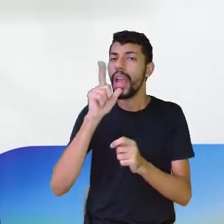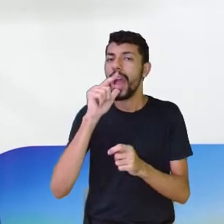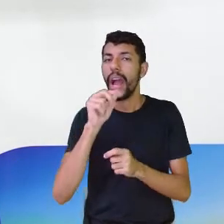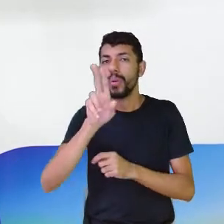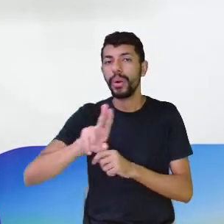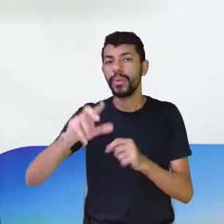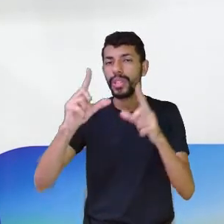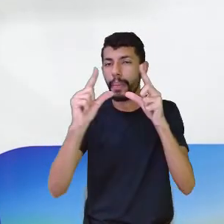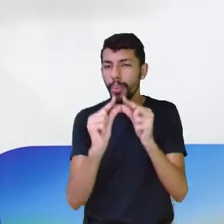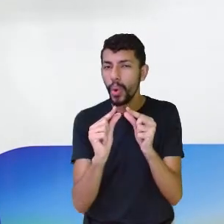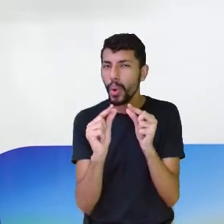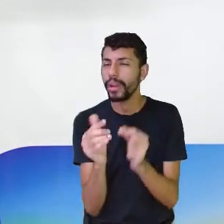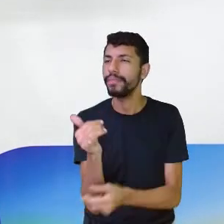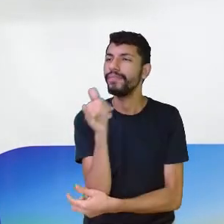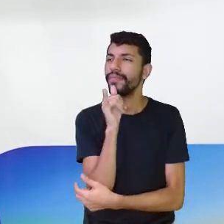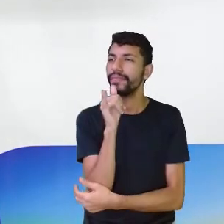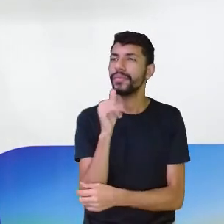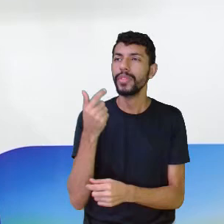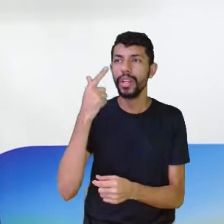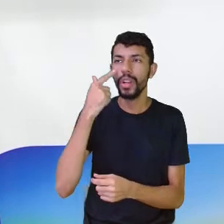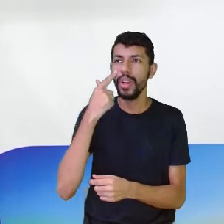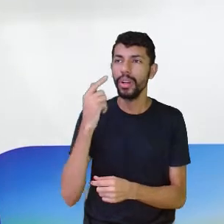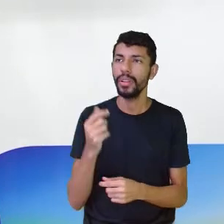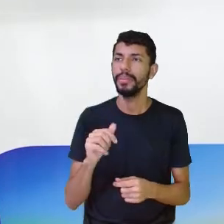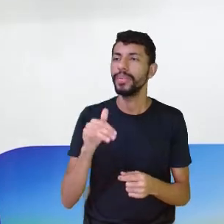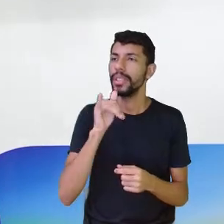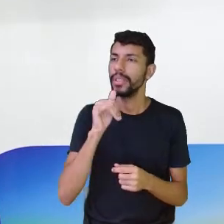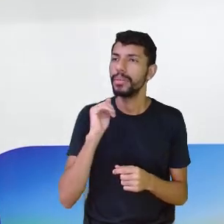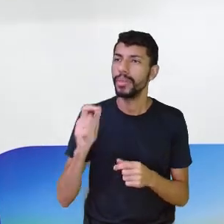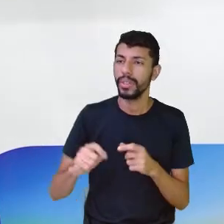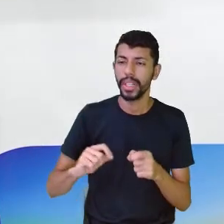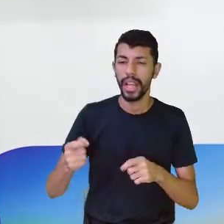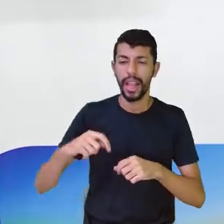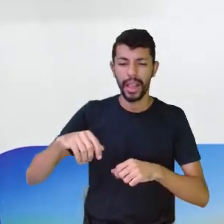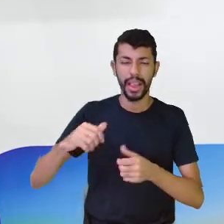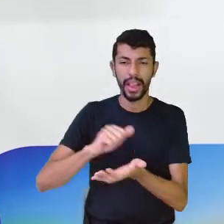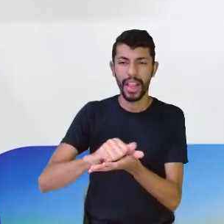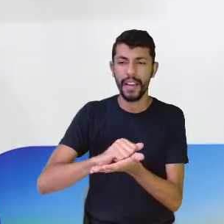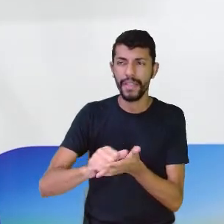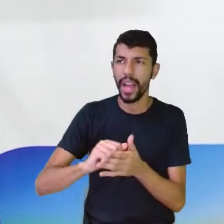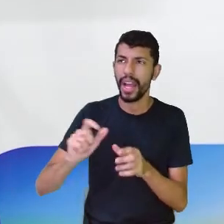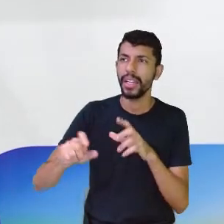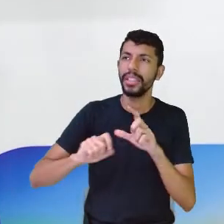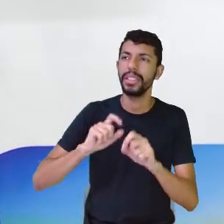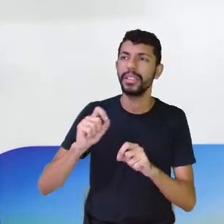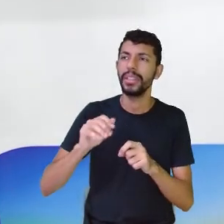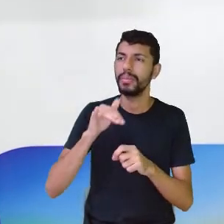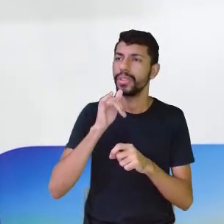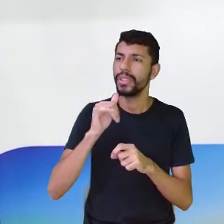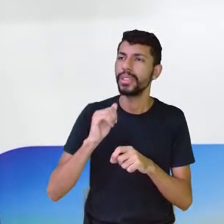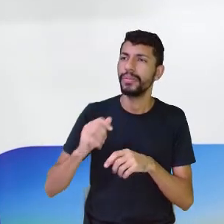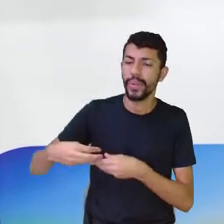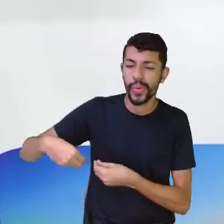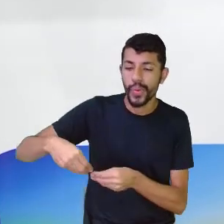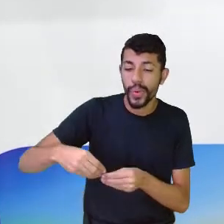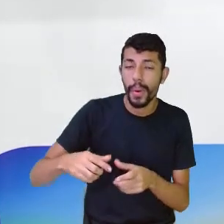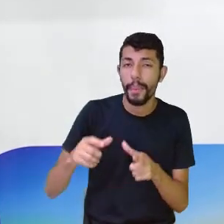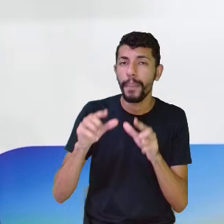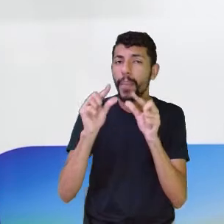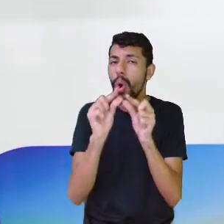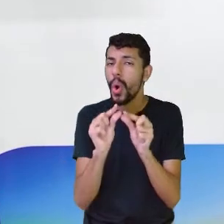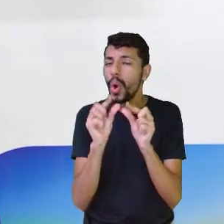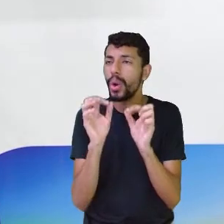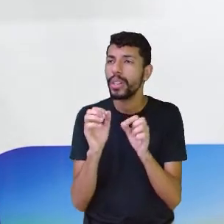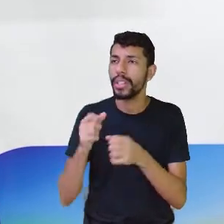de economizar água. Por exemplo, vai lavar uma calçada, pegar um baldinho e lava lá com um balde